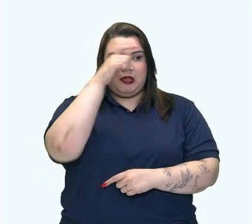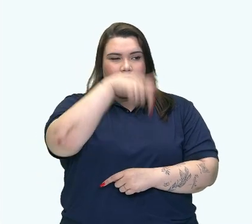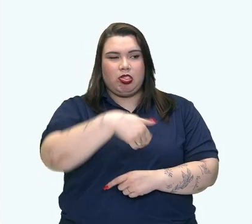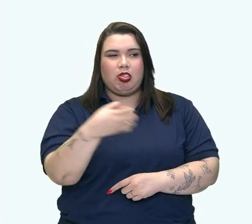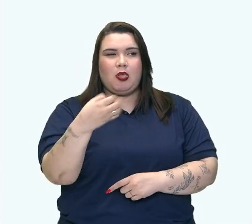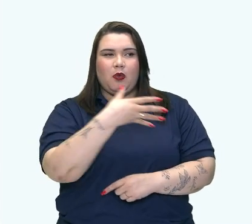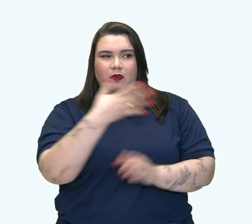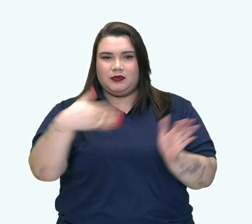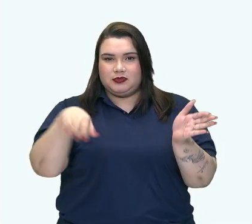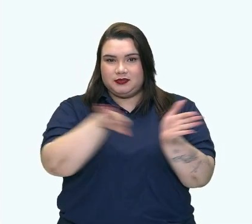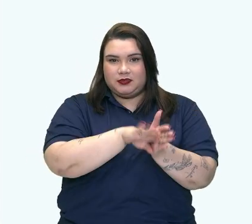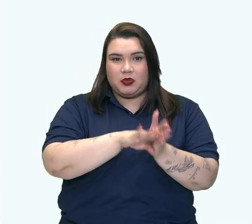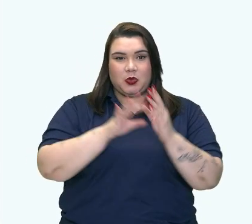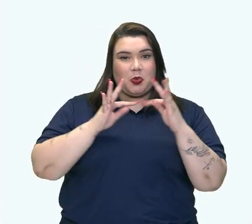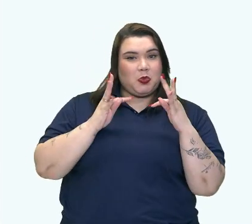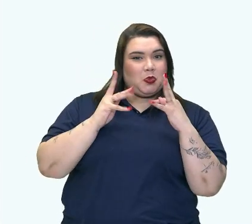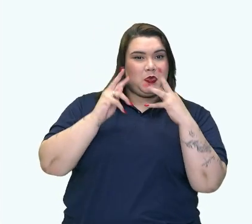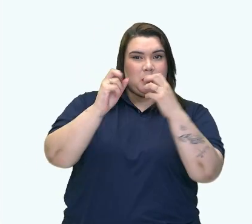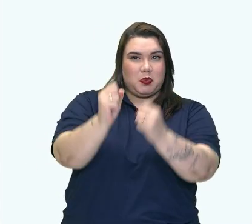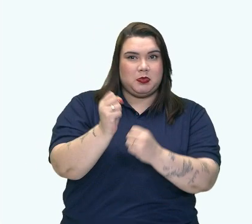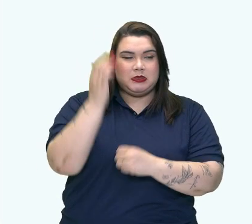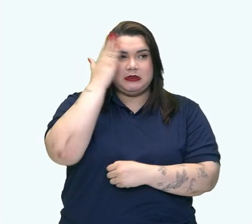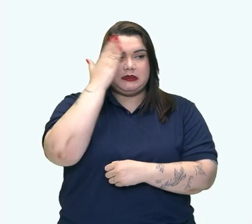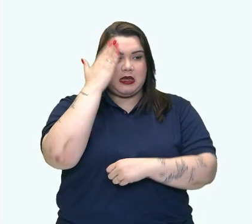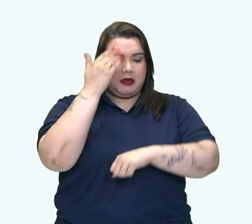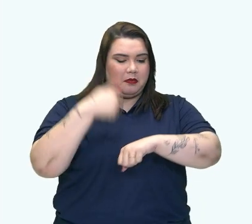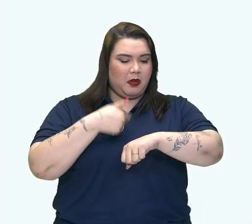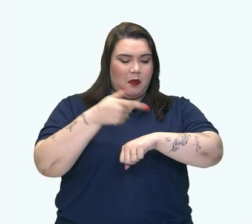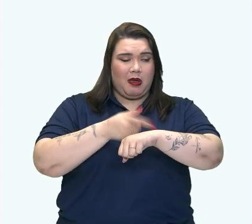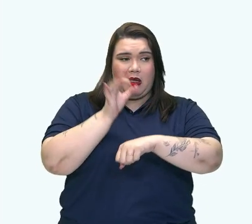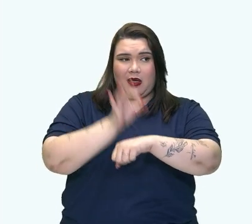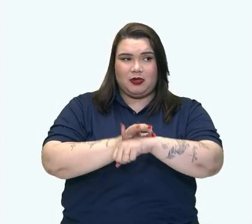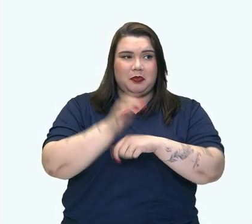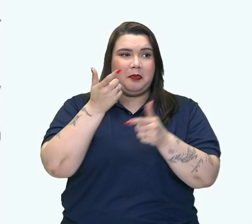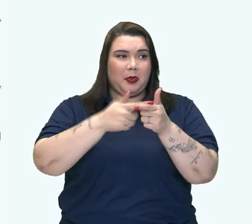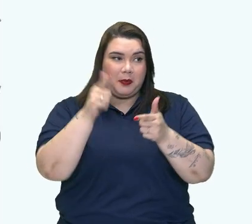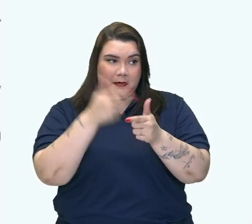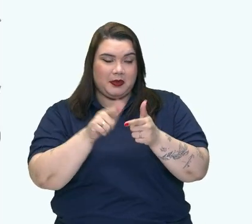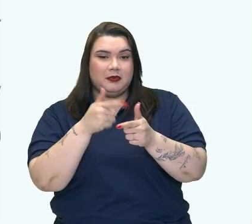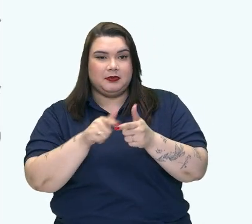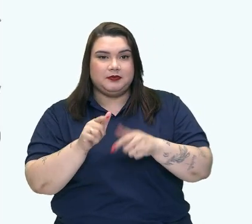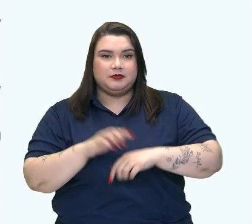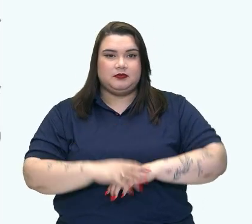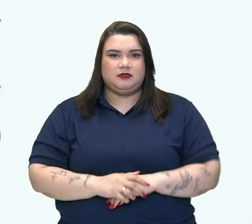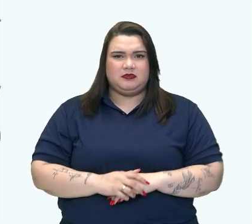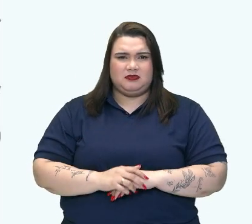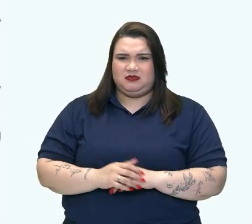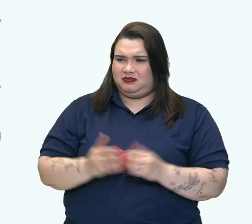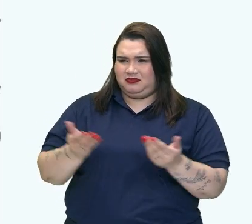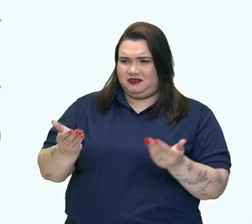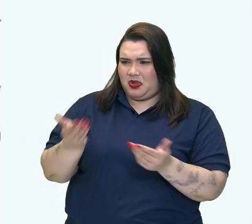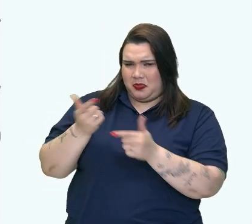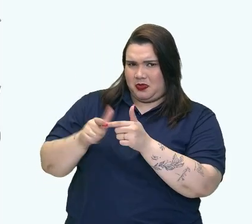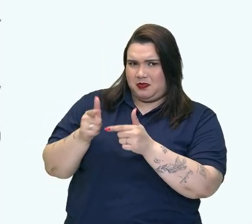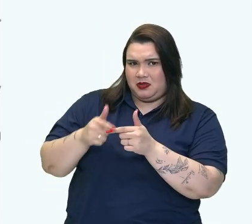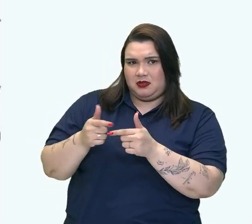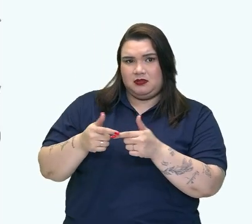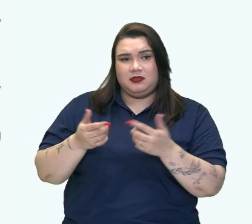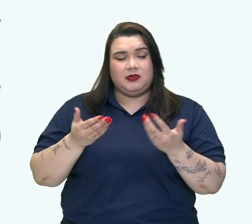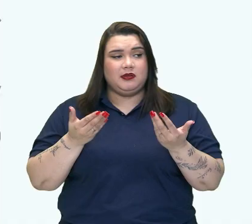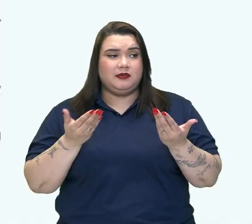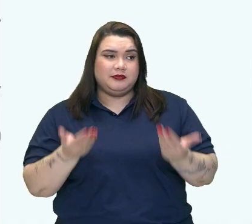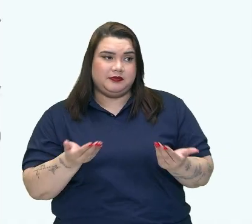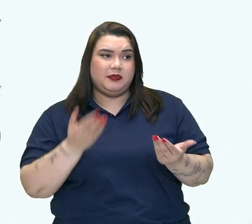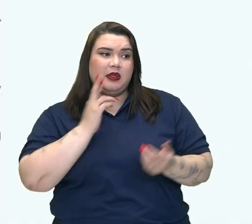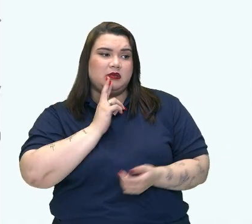novato aqui. Todo mundo em São José do Egito sabe que meu relógio não trabalha. Não trabalha? Espantou-se o